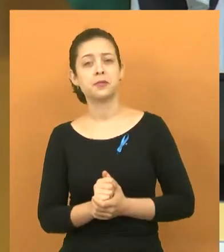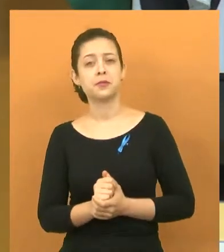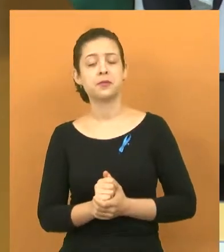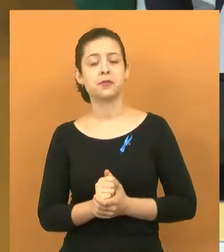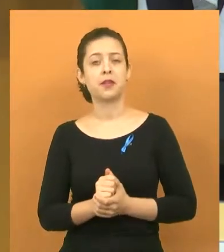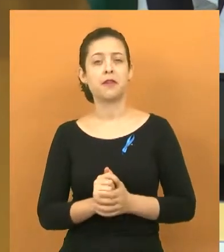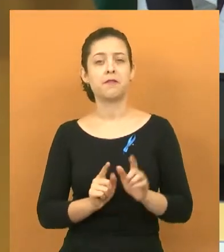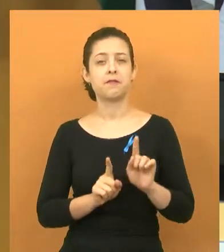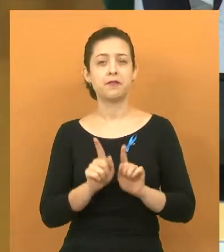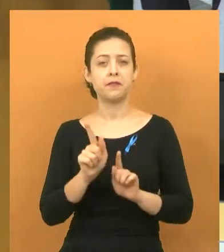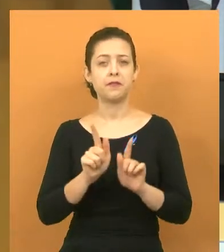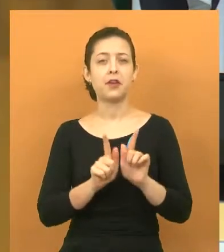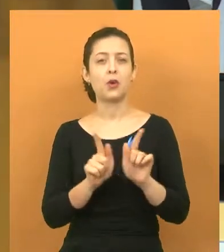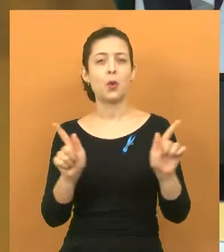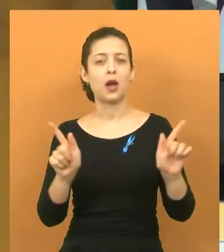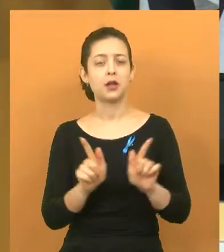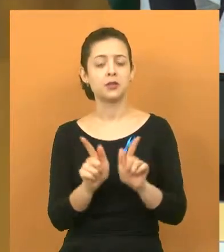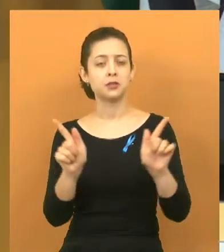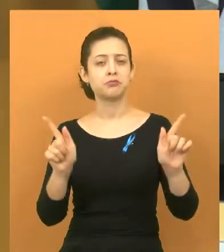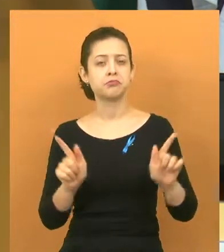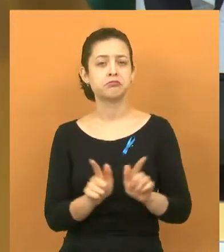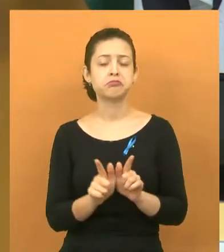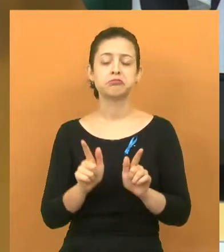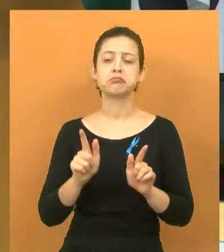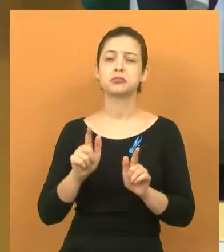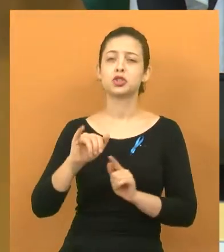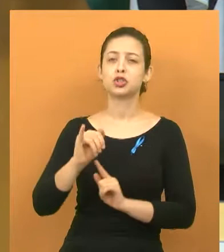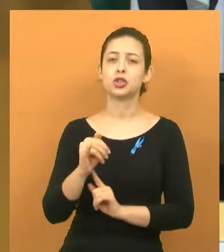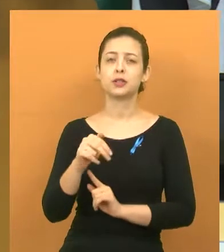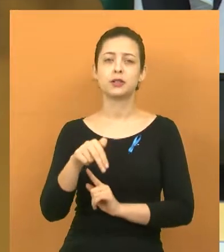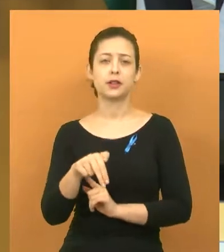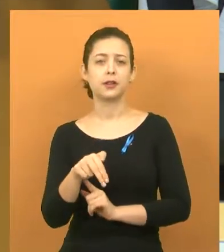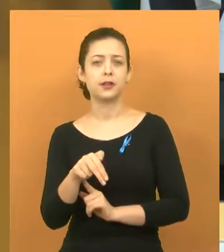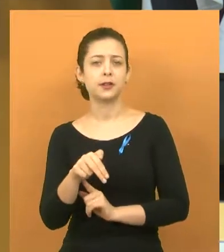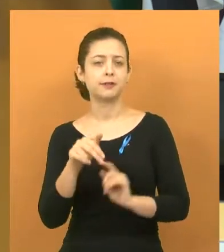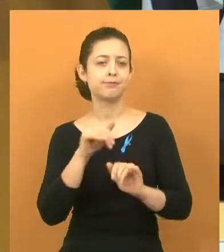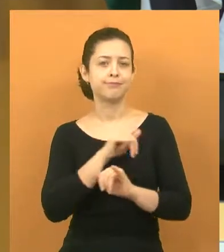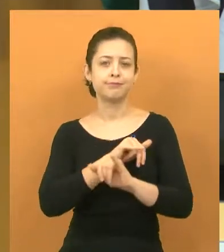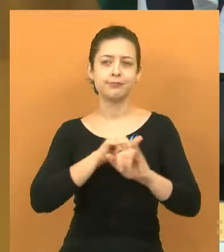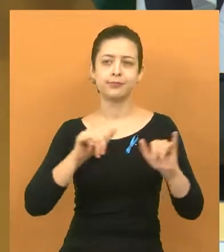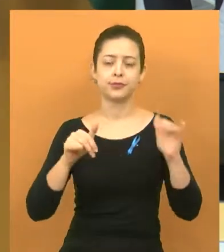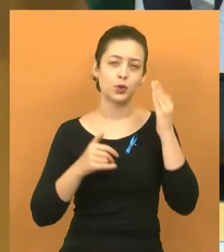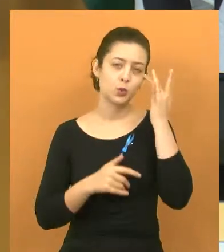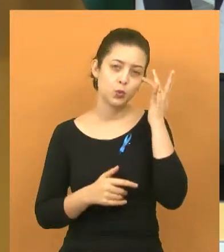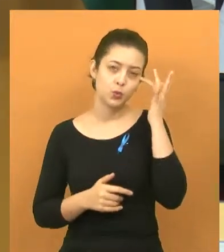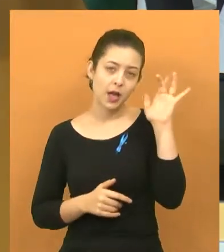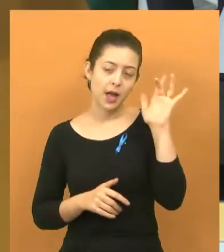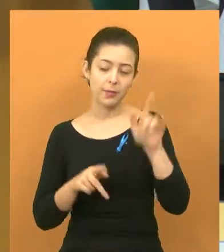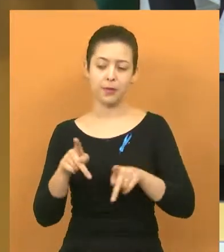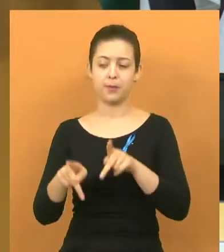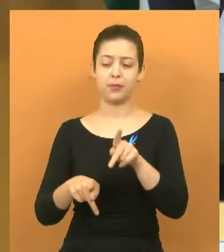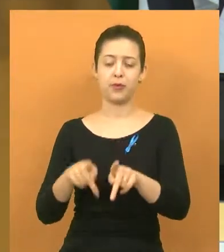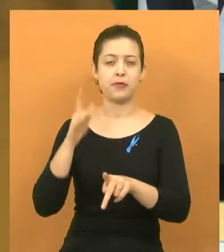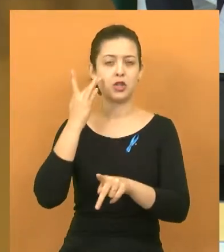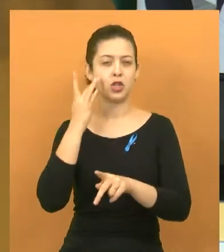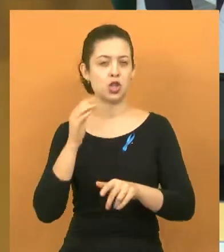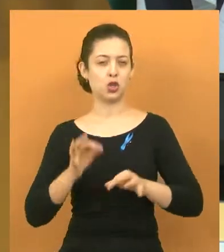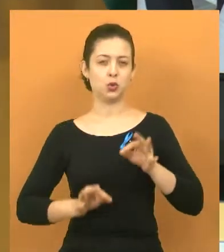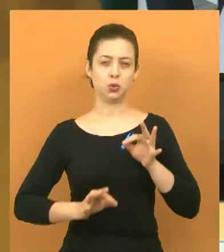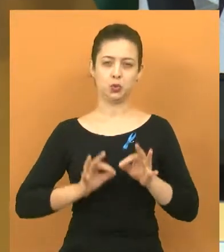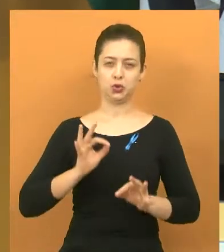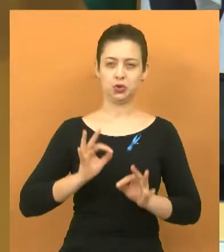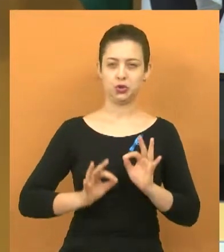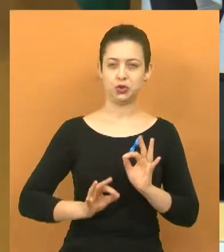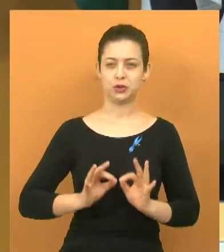da Bandeirante, o Jornal Nacional. Como não passa, eles não ficam sabendo dessas coisas. Então, infelizmente, fala-se em justiça, fala que